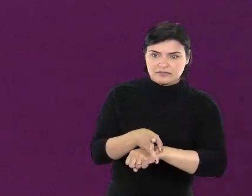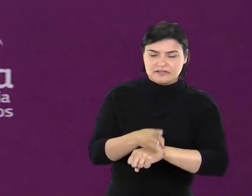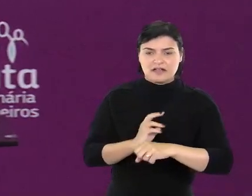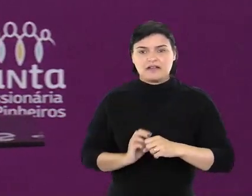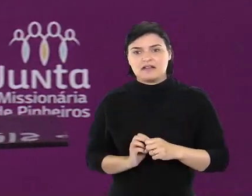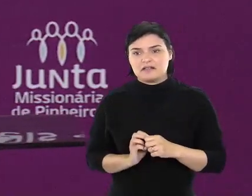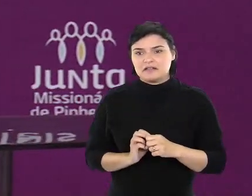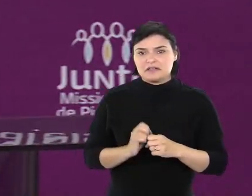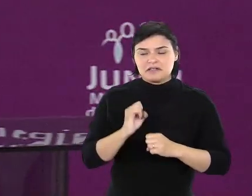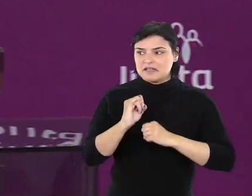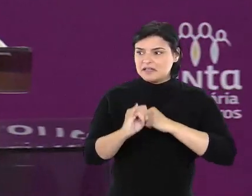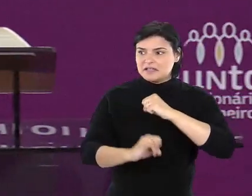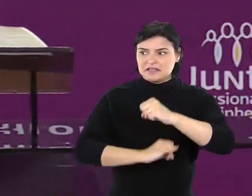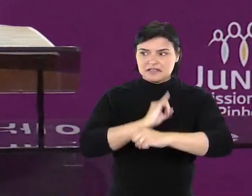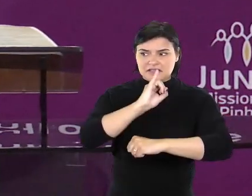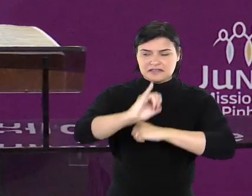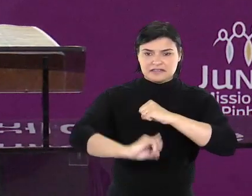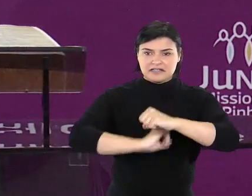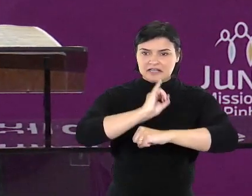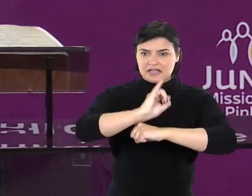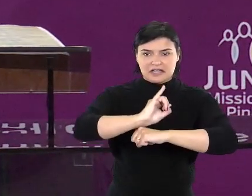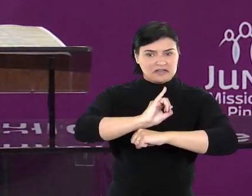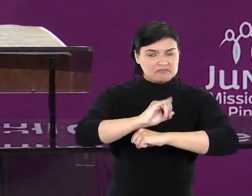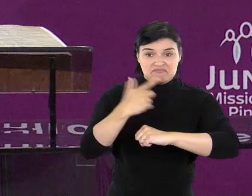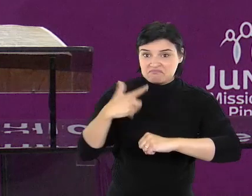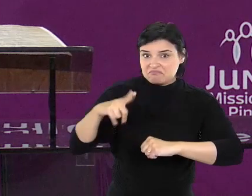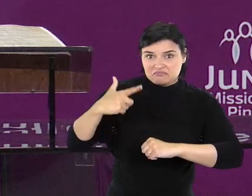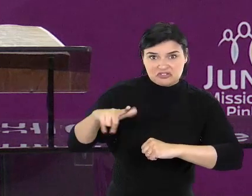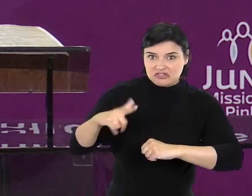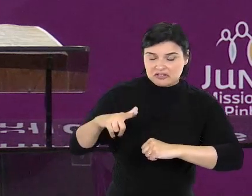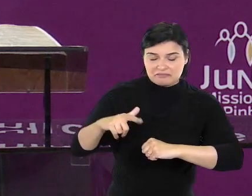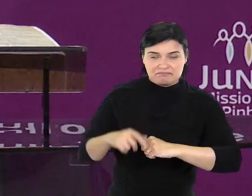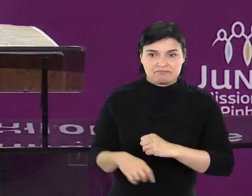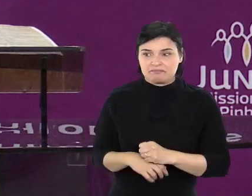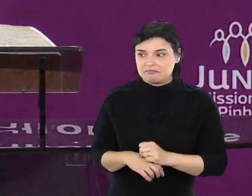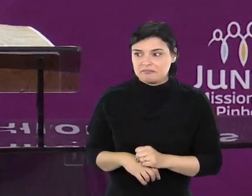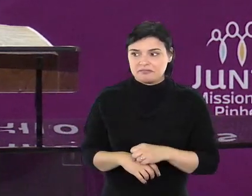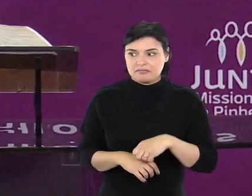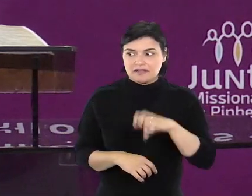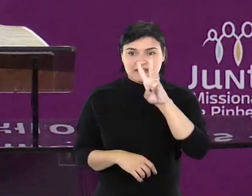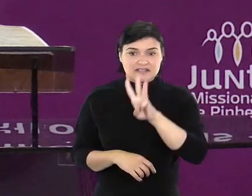os líderes daquela igreja não tinham site da internet